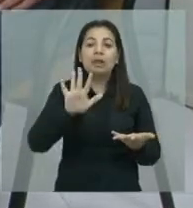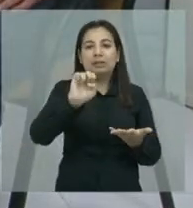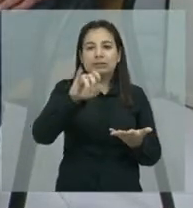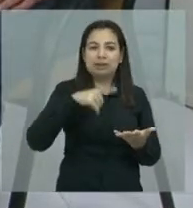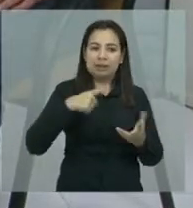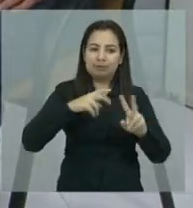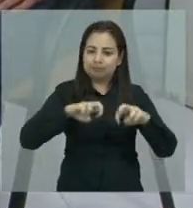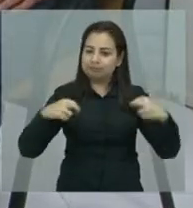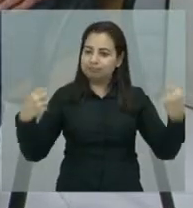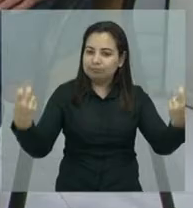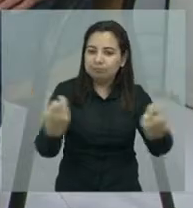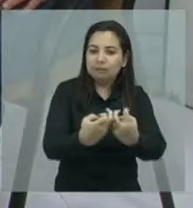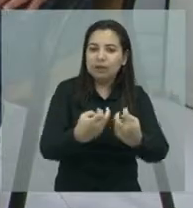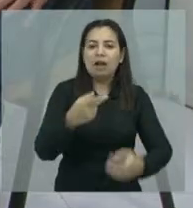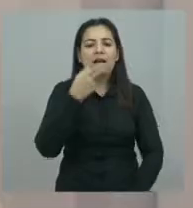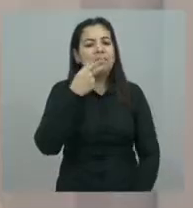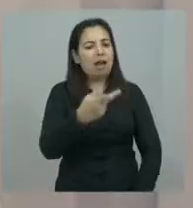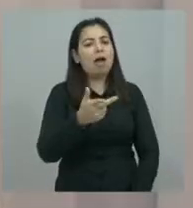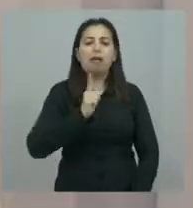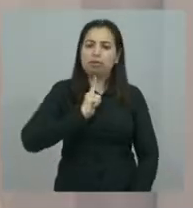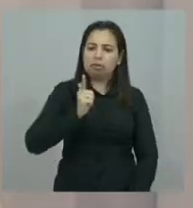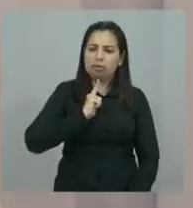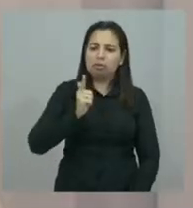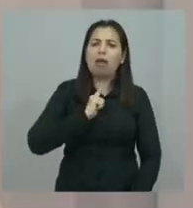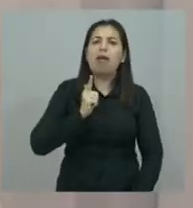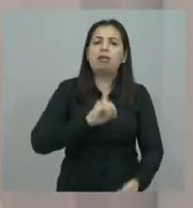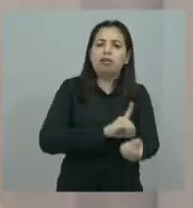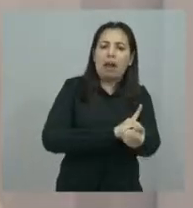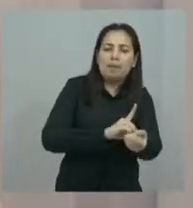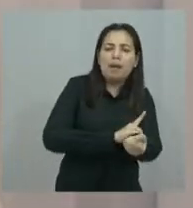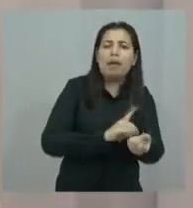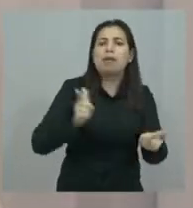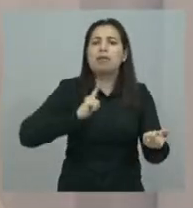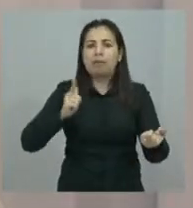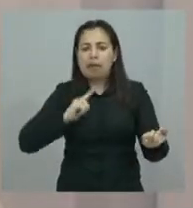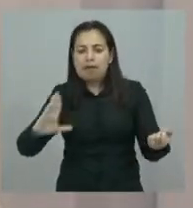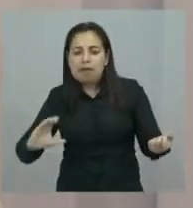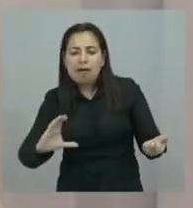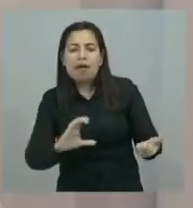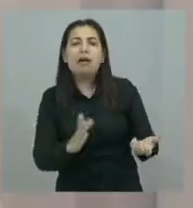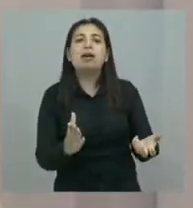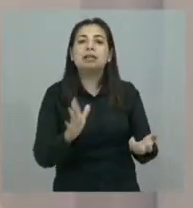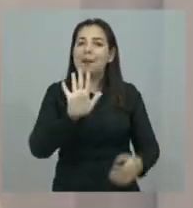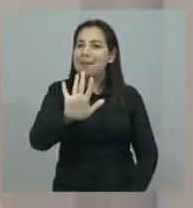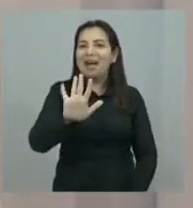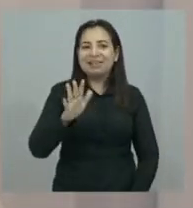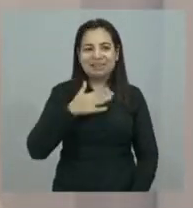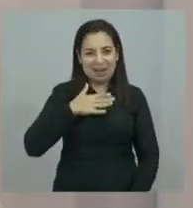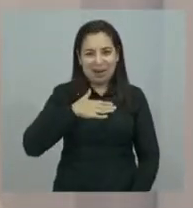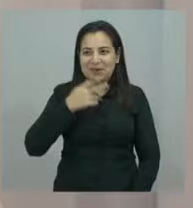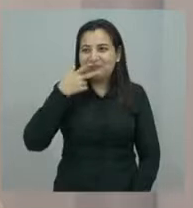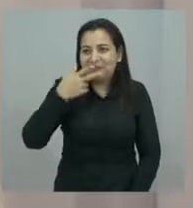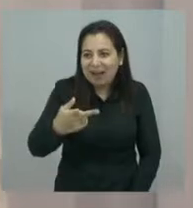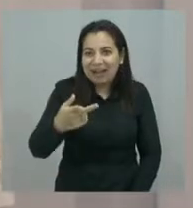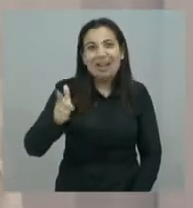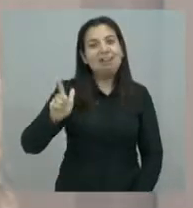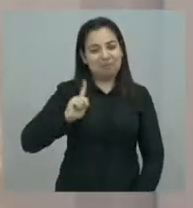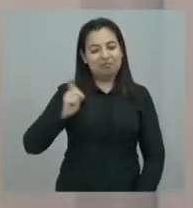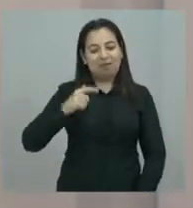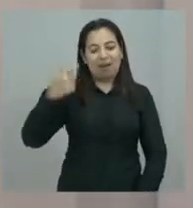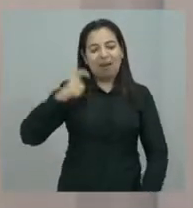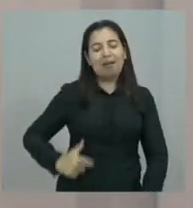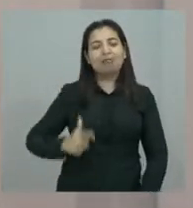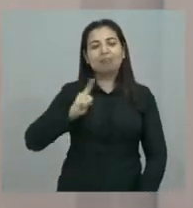os amigos e diz que tem diabetes, diz até que tem um CA, mas jamais você dirá que tem HIV por conta